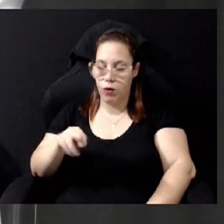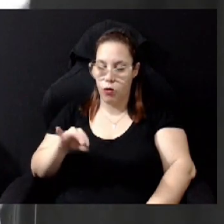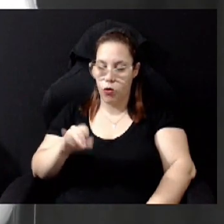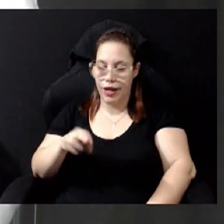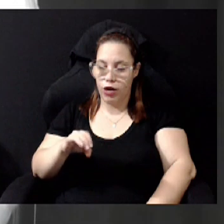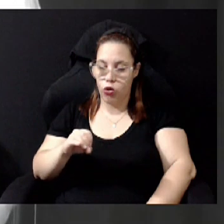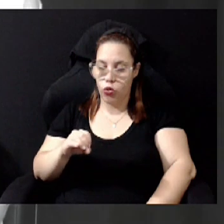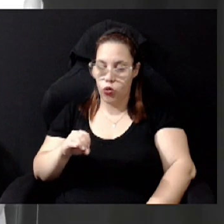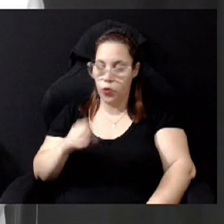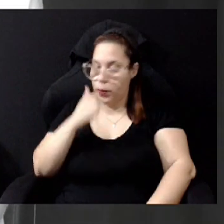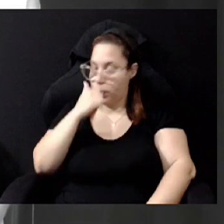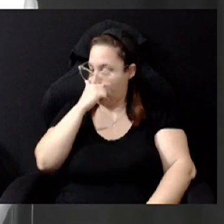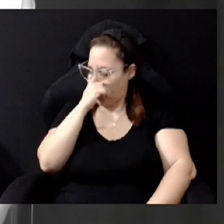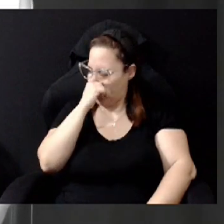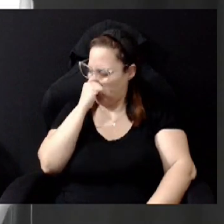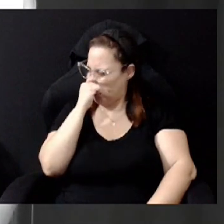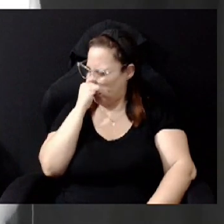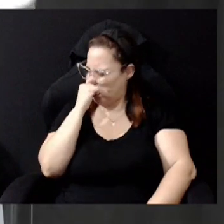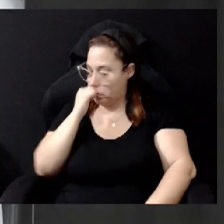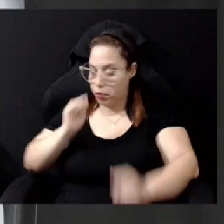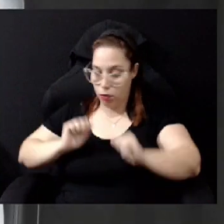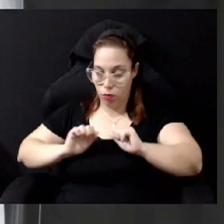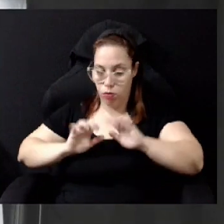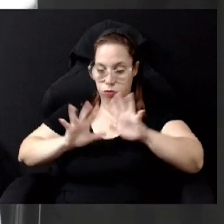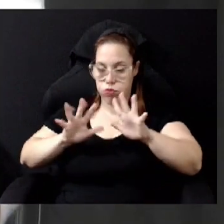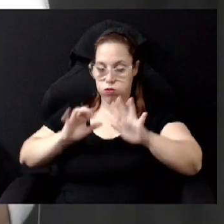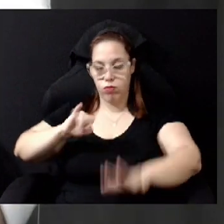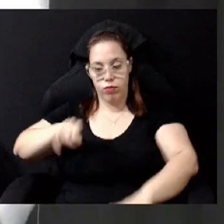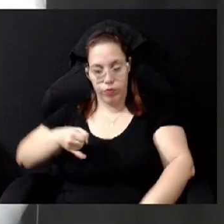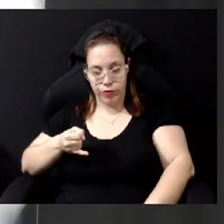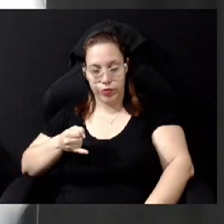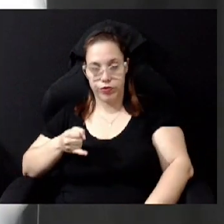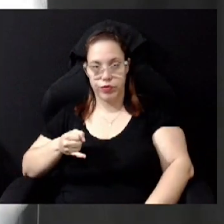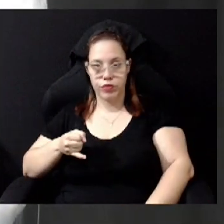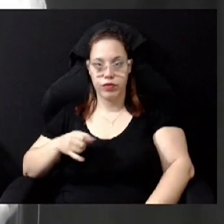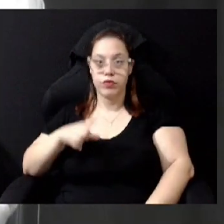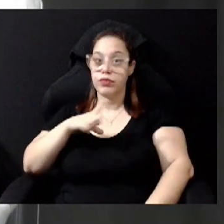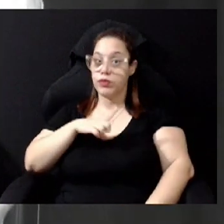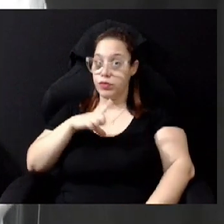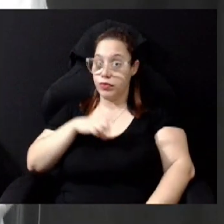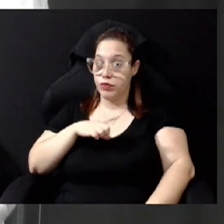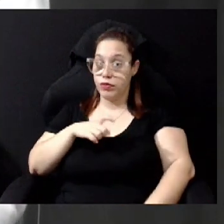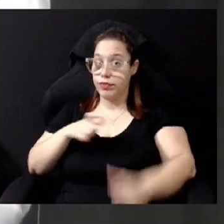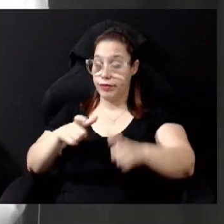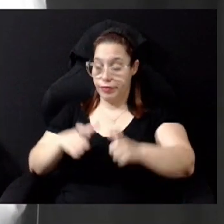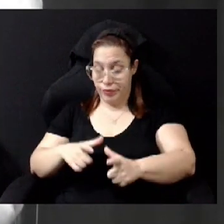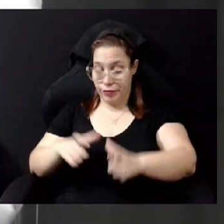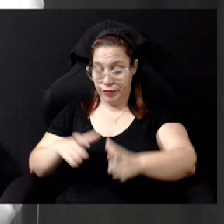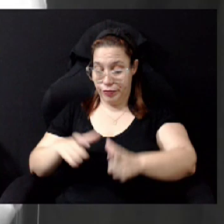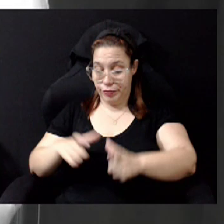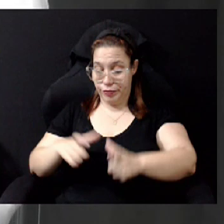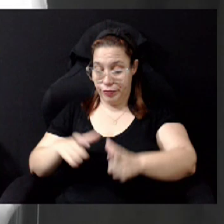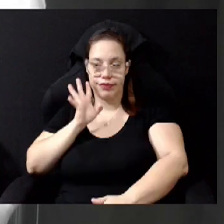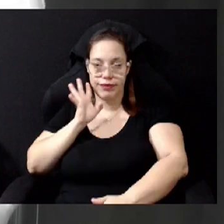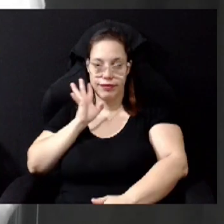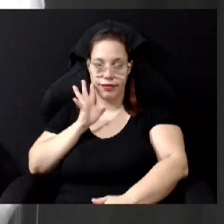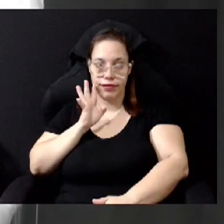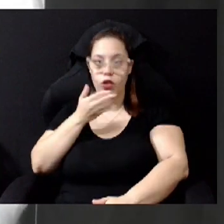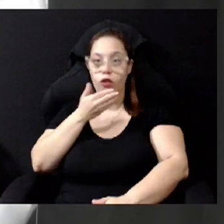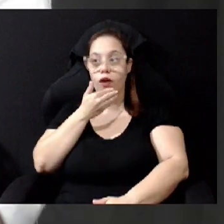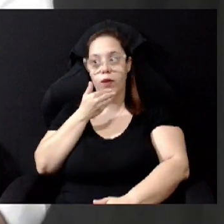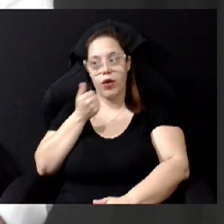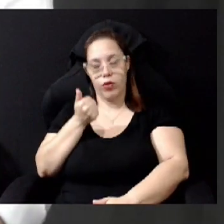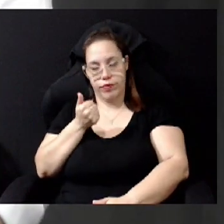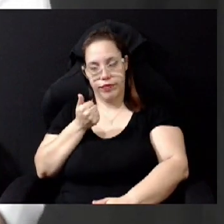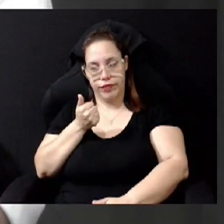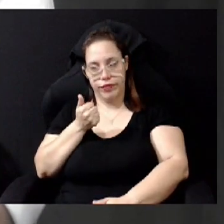ser uma grande explosão. Aproveitando, nós estamos tendo um espaço muito legal lá, que vai ficar melhor, nós vamos melhorar ele cada vez